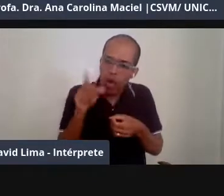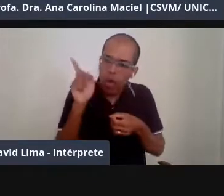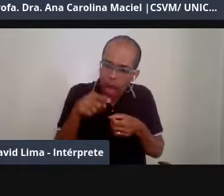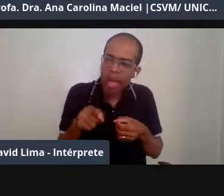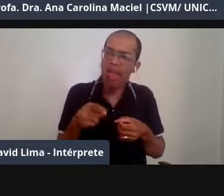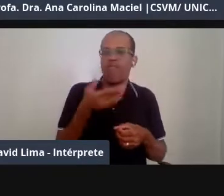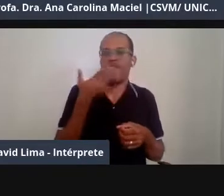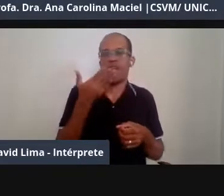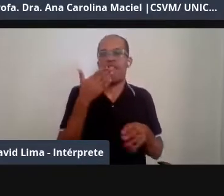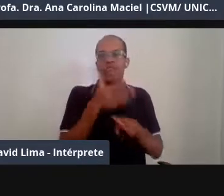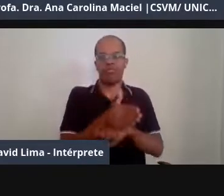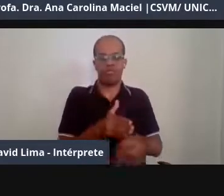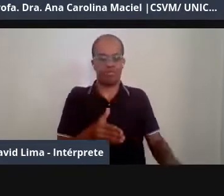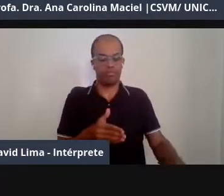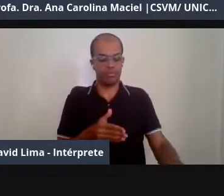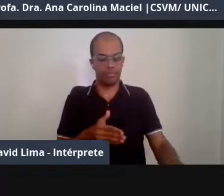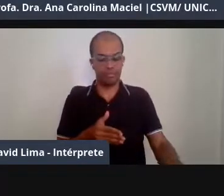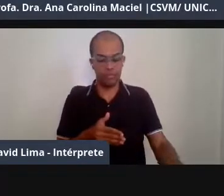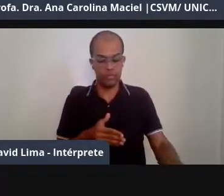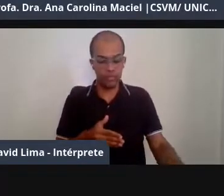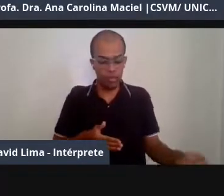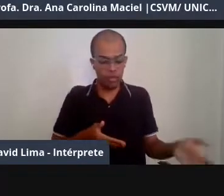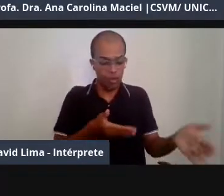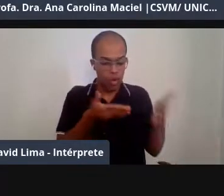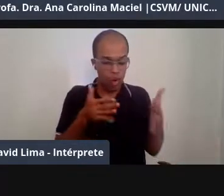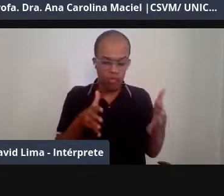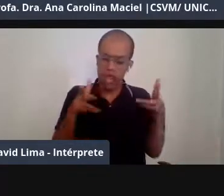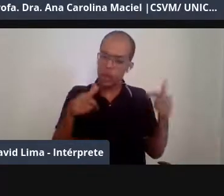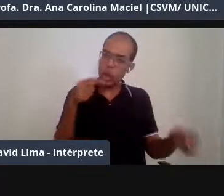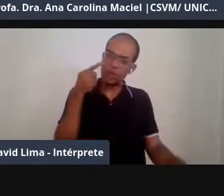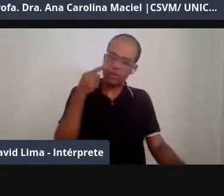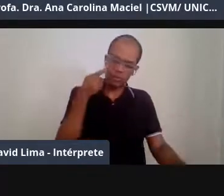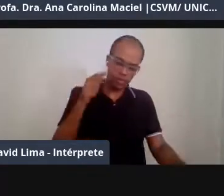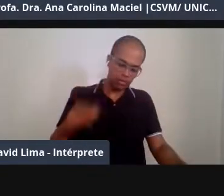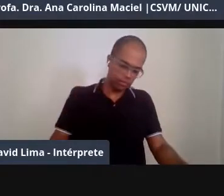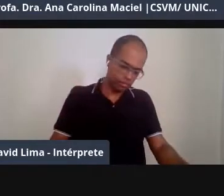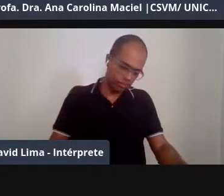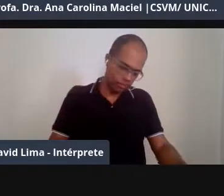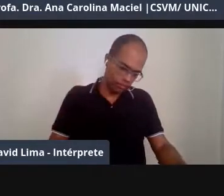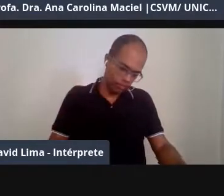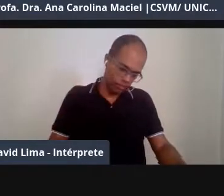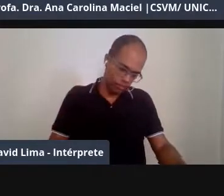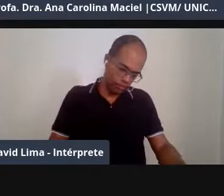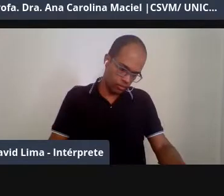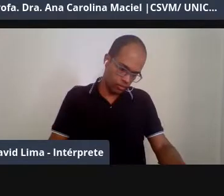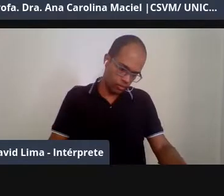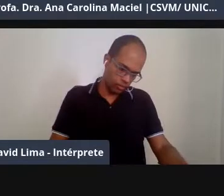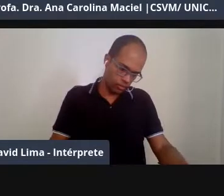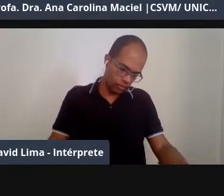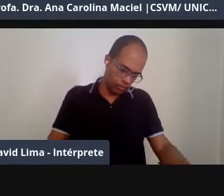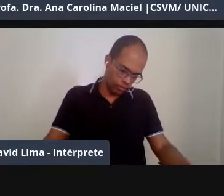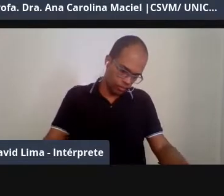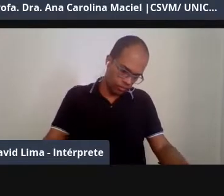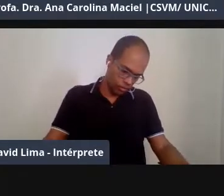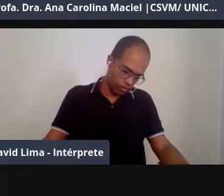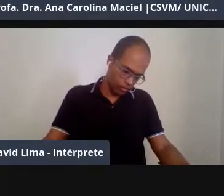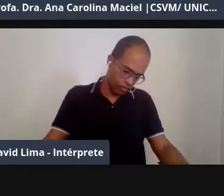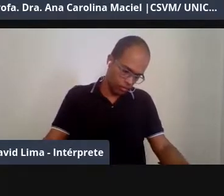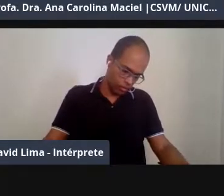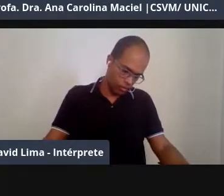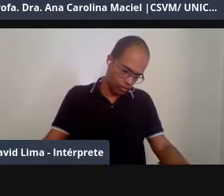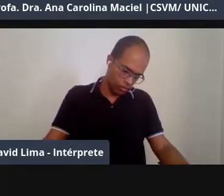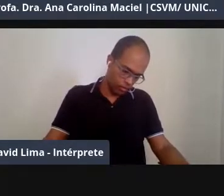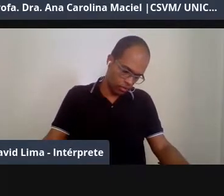facilitado. Convido todos a olharem ali e verem. Eu acho que a gente pode ir aprimorando em outras frentes. E eu me coloco totalmente